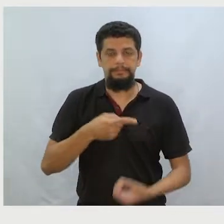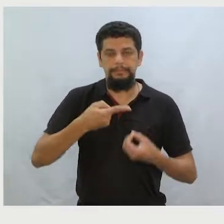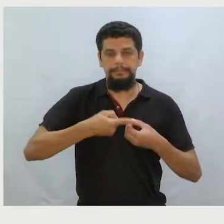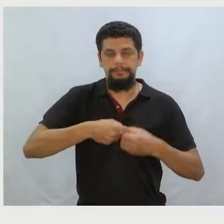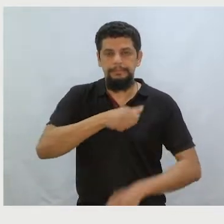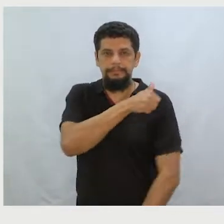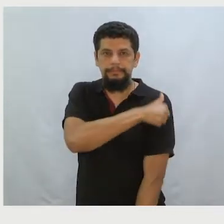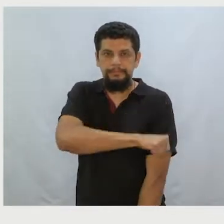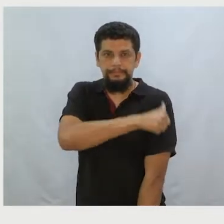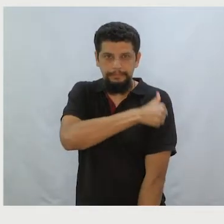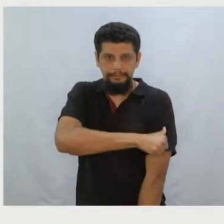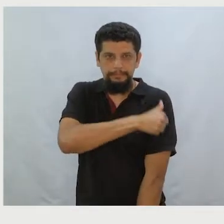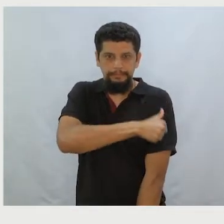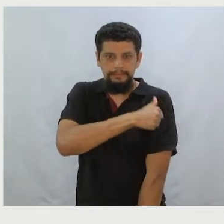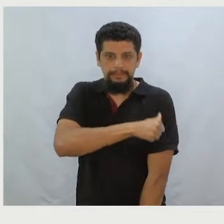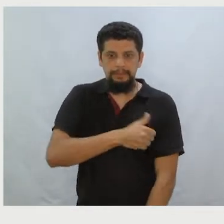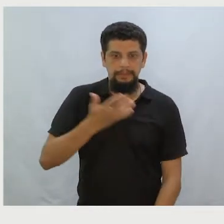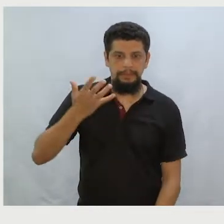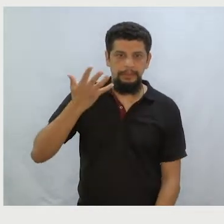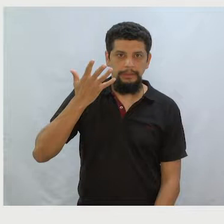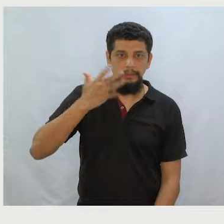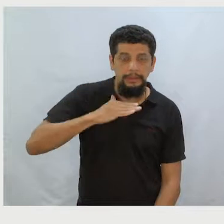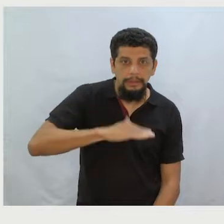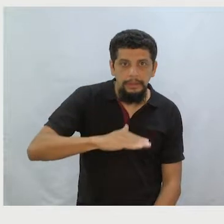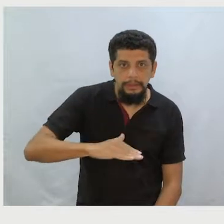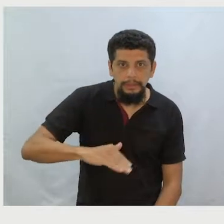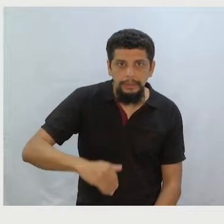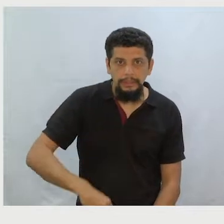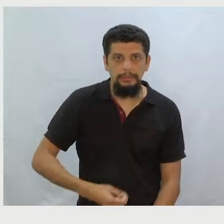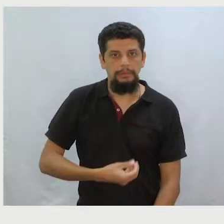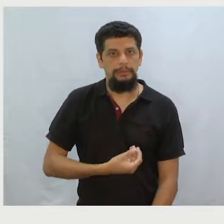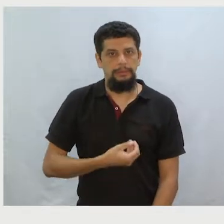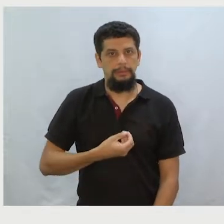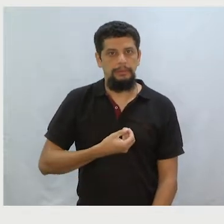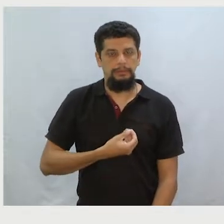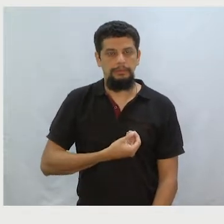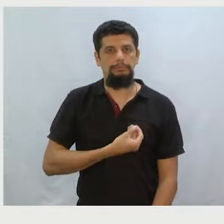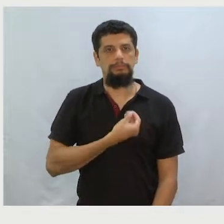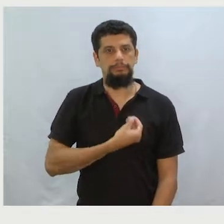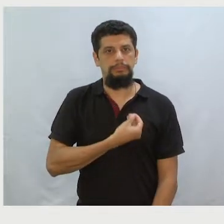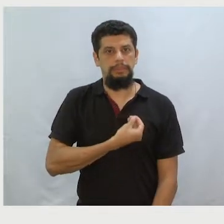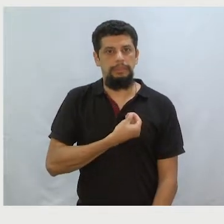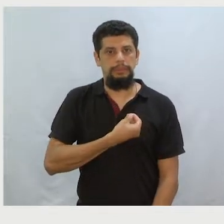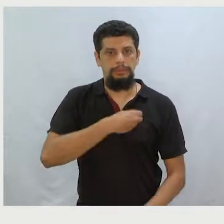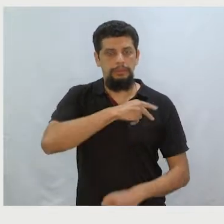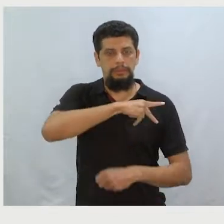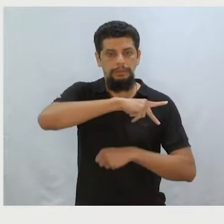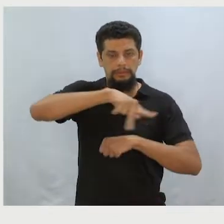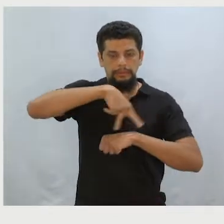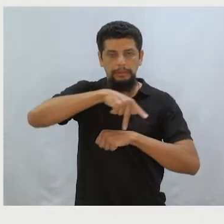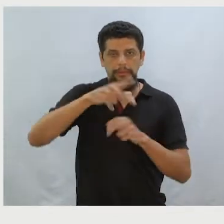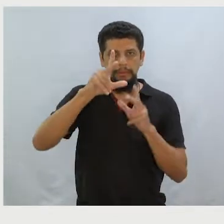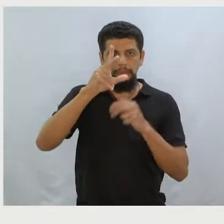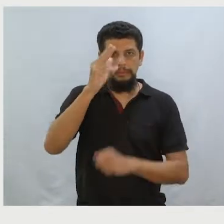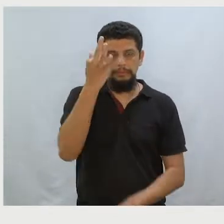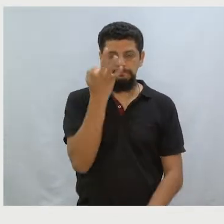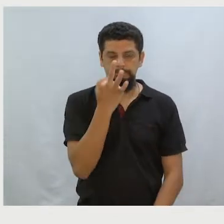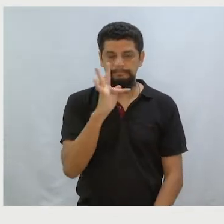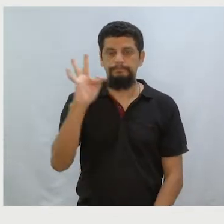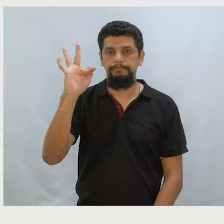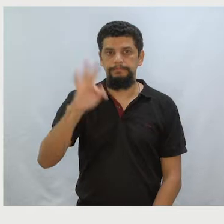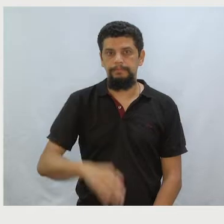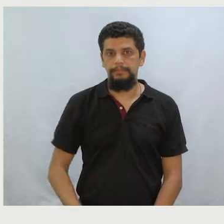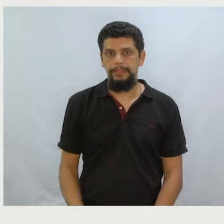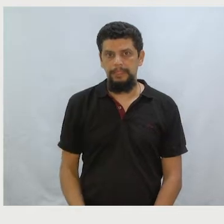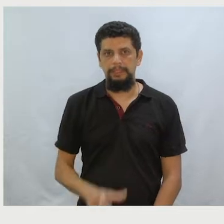Janeiro e passou boa parte da infância onde na França o próprio nome dele já dá essa ideia ali